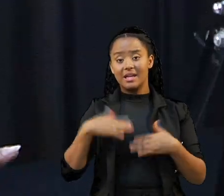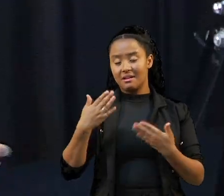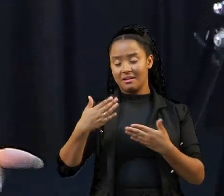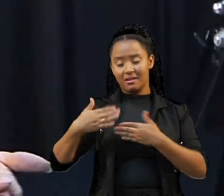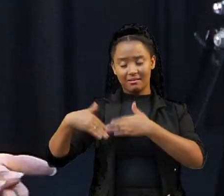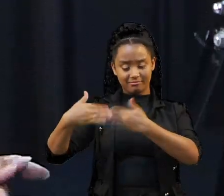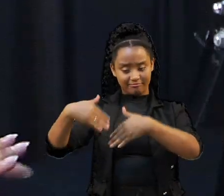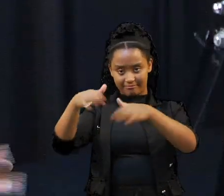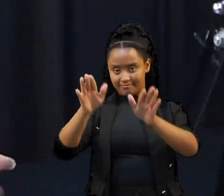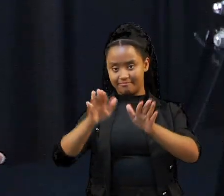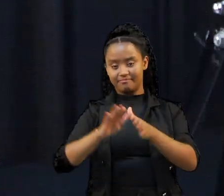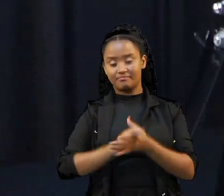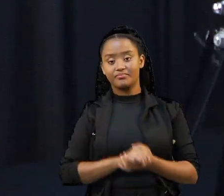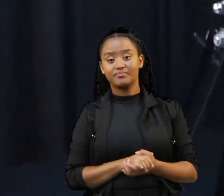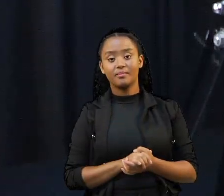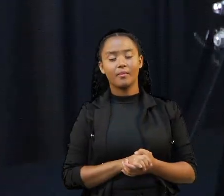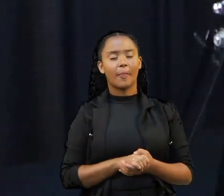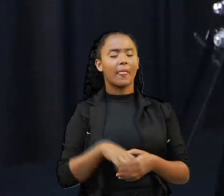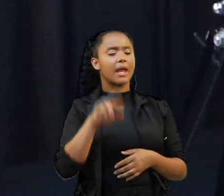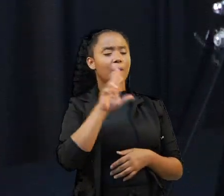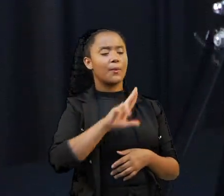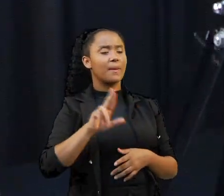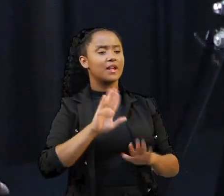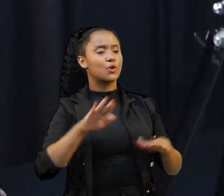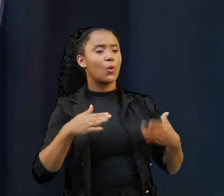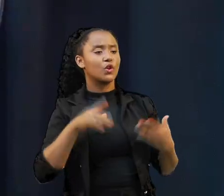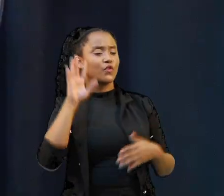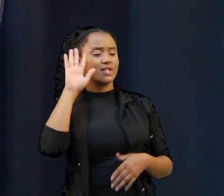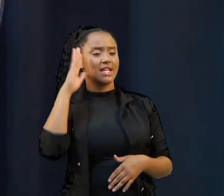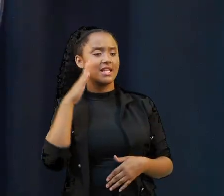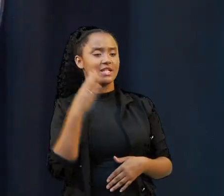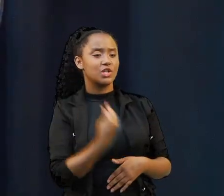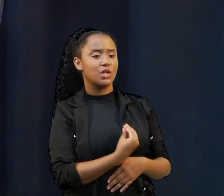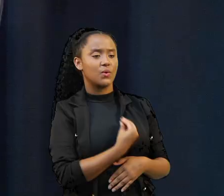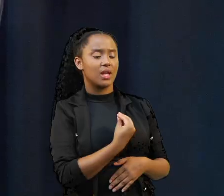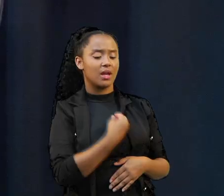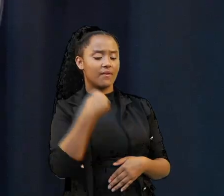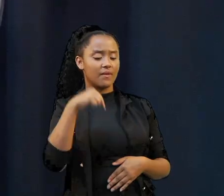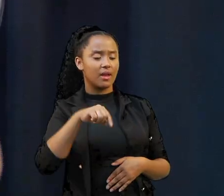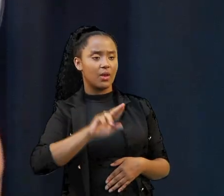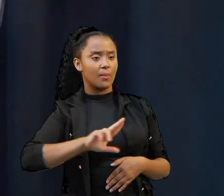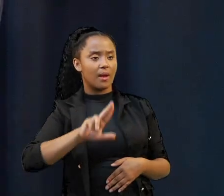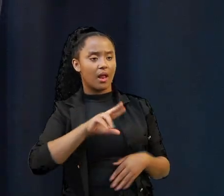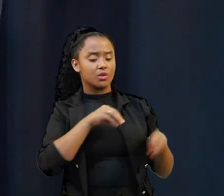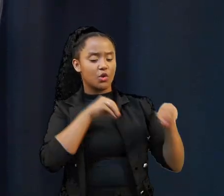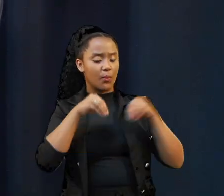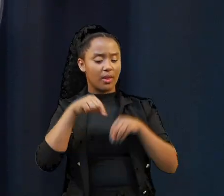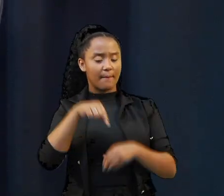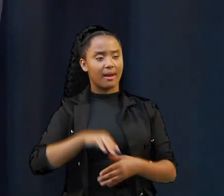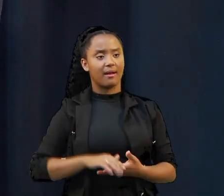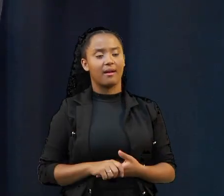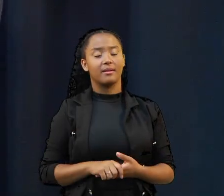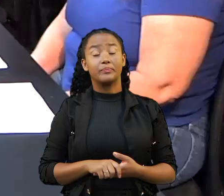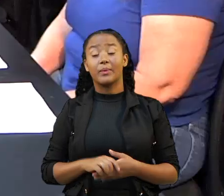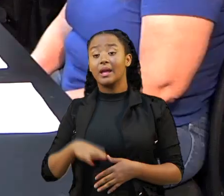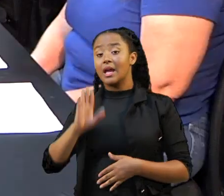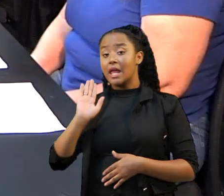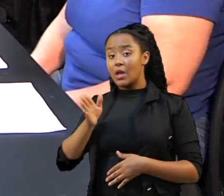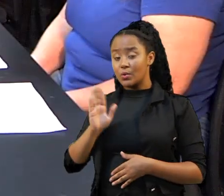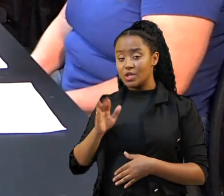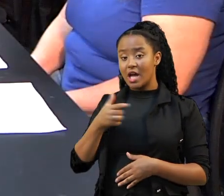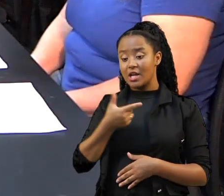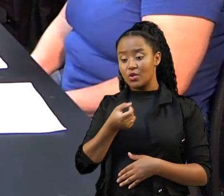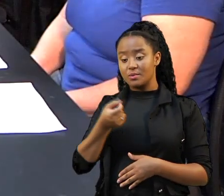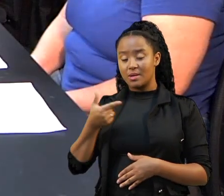acontecendo o restante das coisas que eu falei. E Uberlândia? Quando surgiu Uberlândia na sua história de vida? Eu já tinha vindo